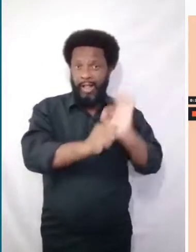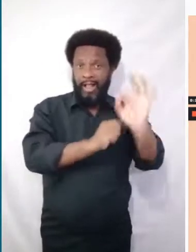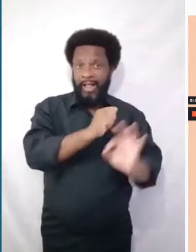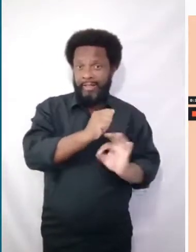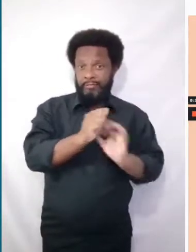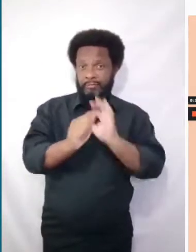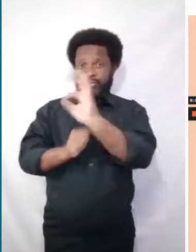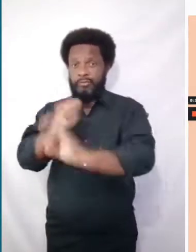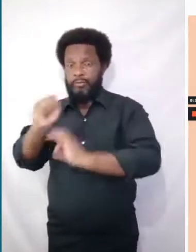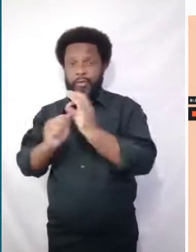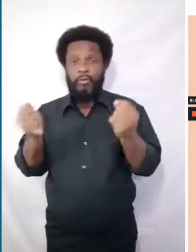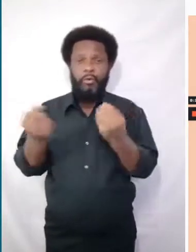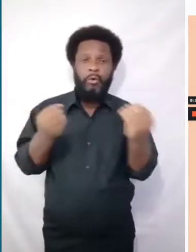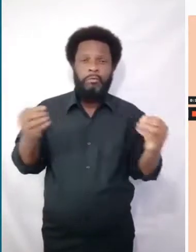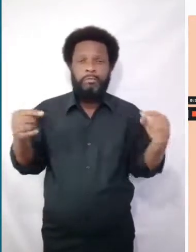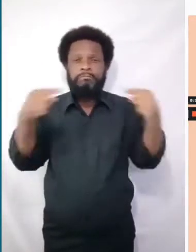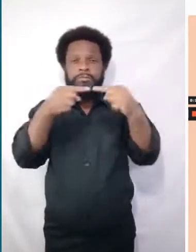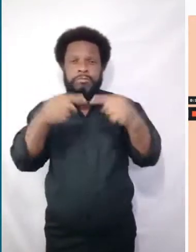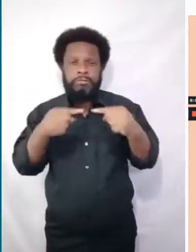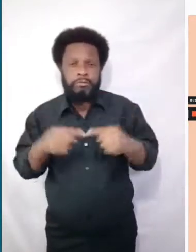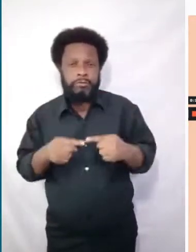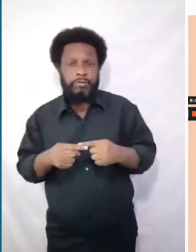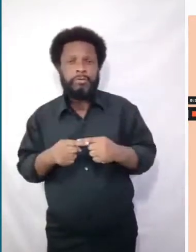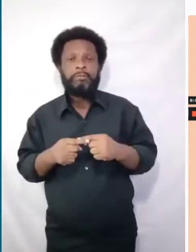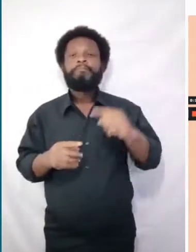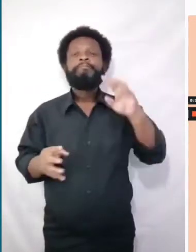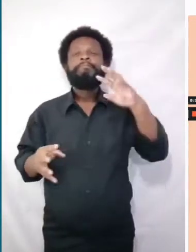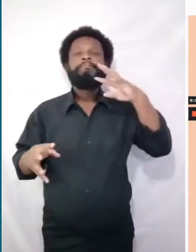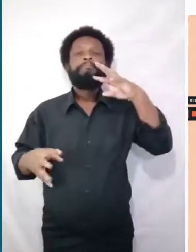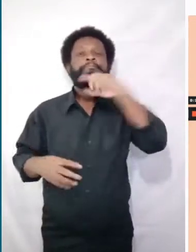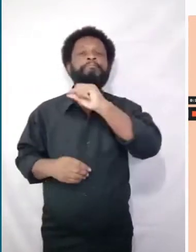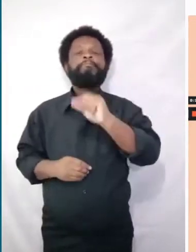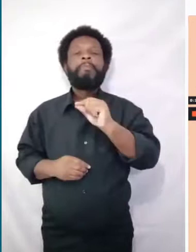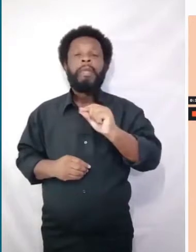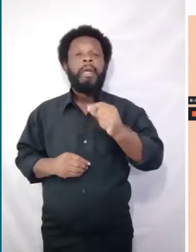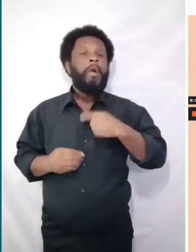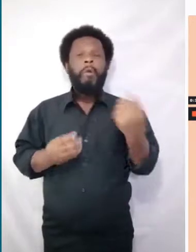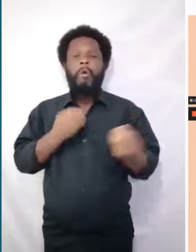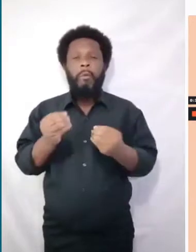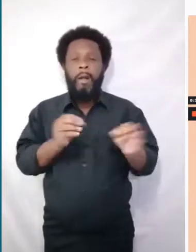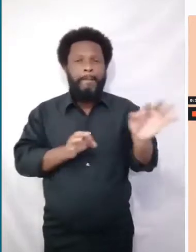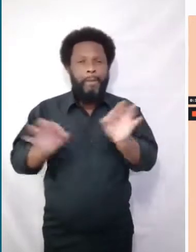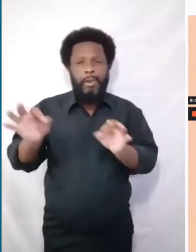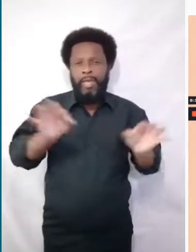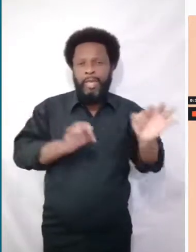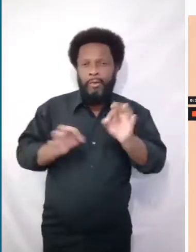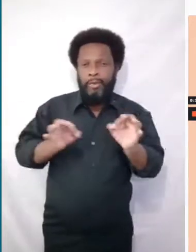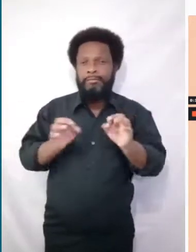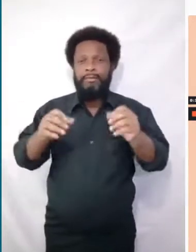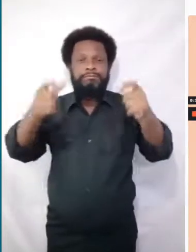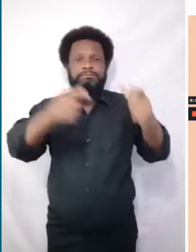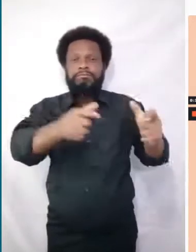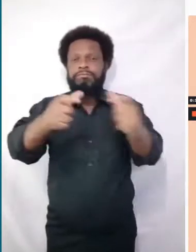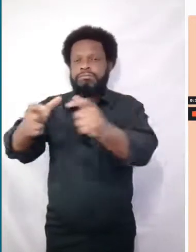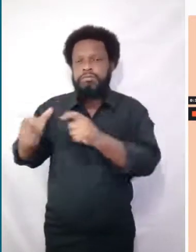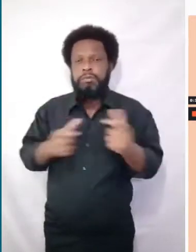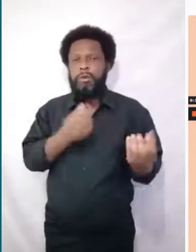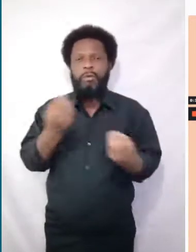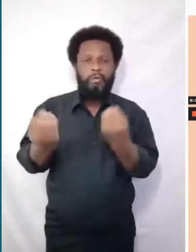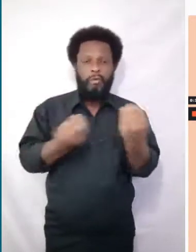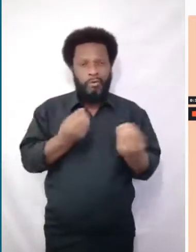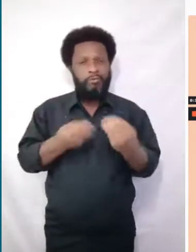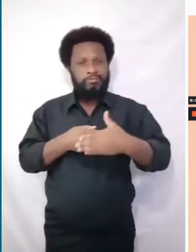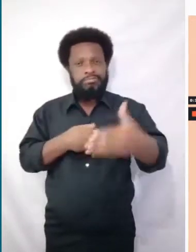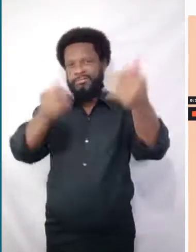átomo central e dos átomos ligados diretamente a ele. Ou seja, a geometria molecular ela vai descrever como a molécula se organiza